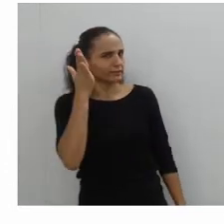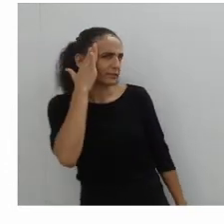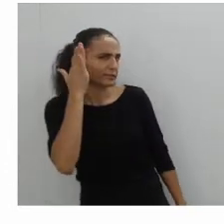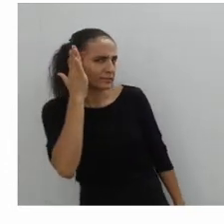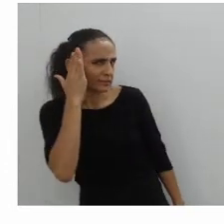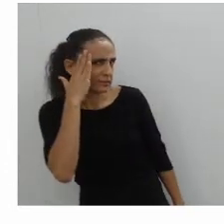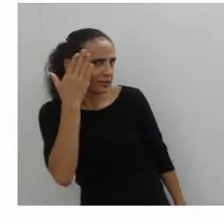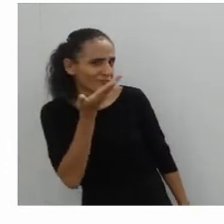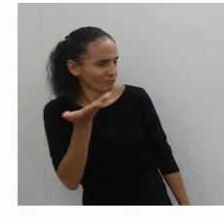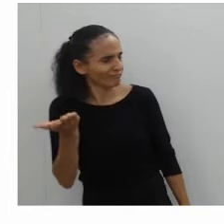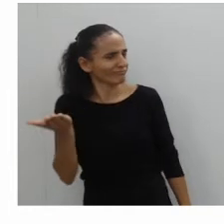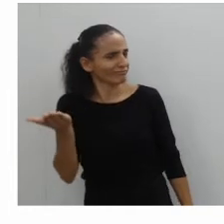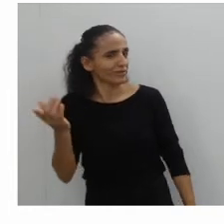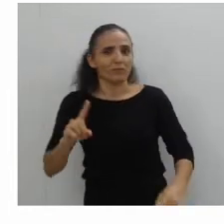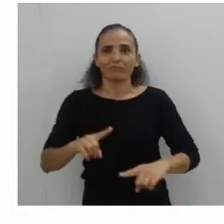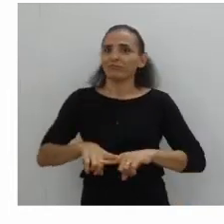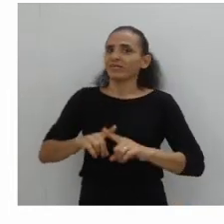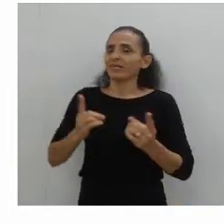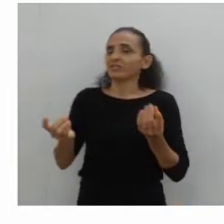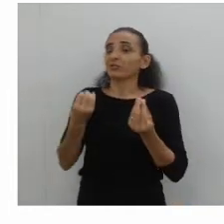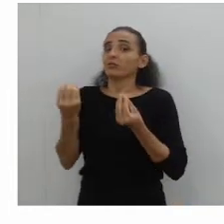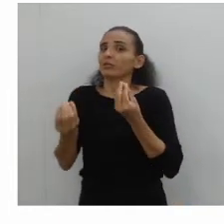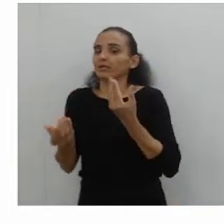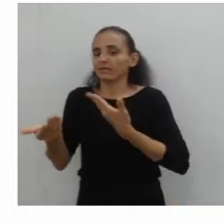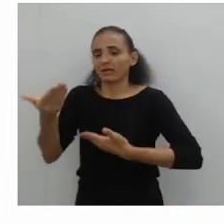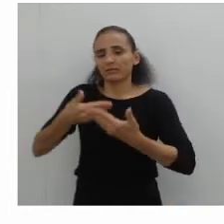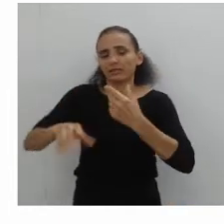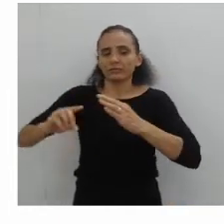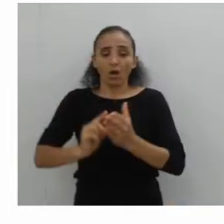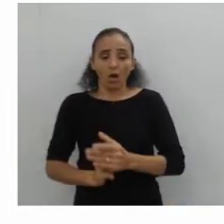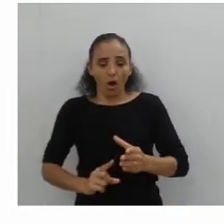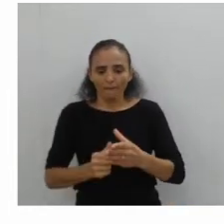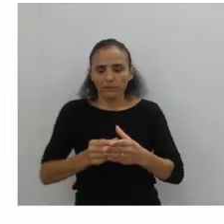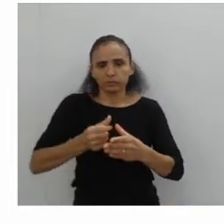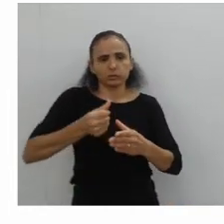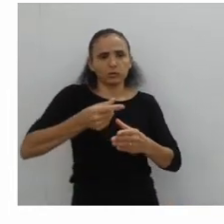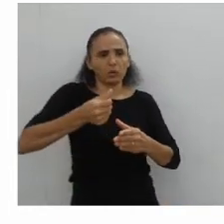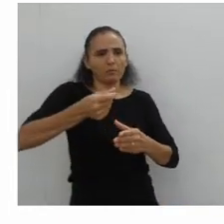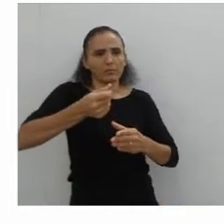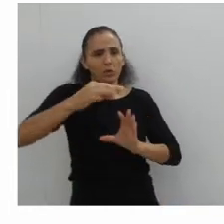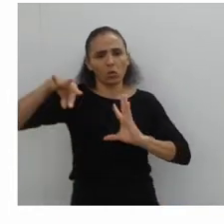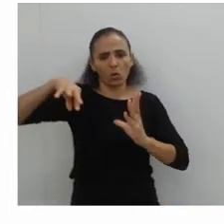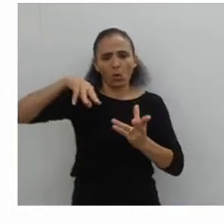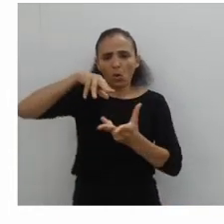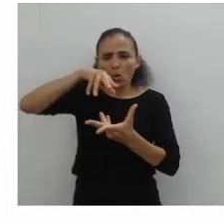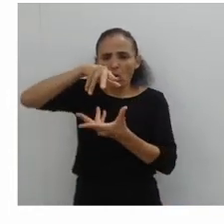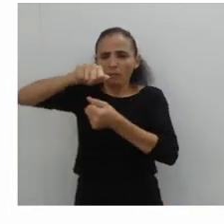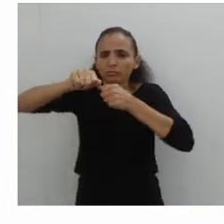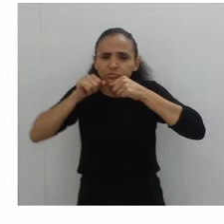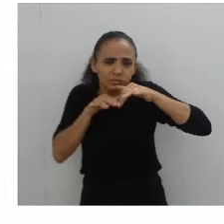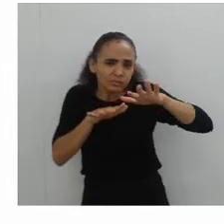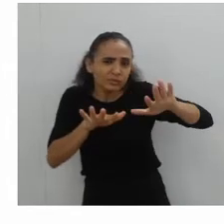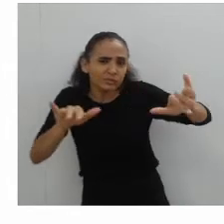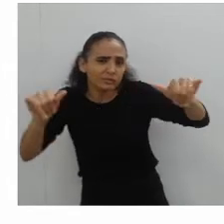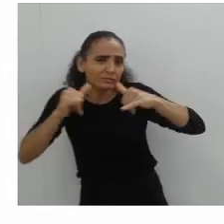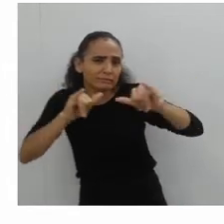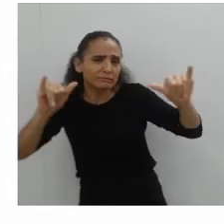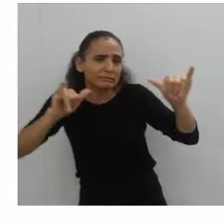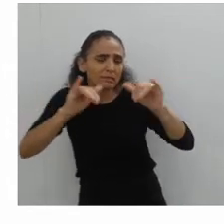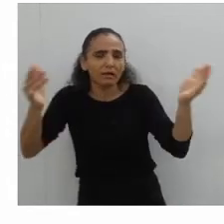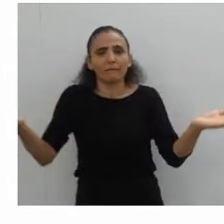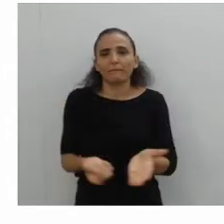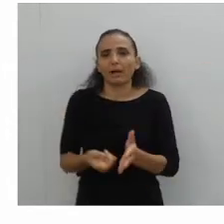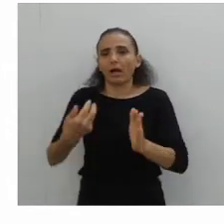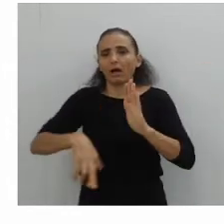ter escutado isso daí. Bom, quando a gente está num mundo capitalista, globalizado, onde o objetivo é alcançar